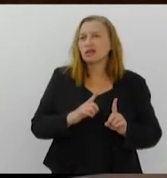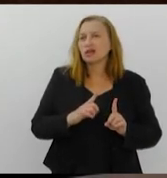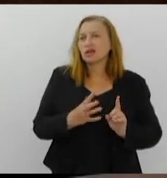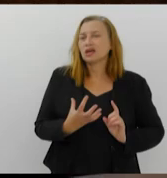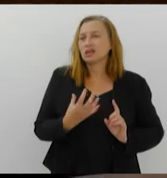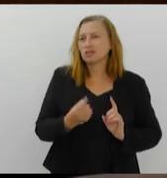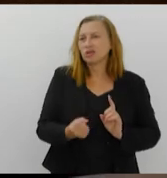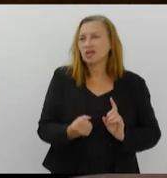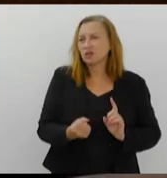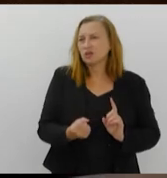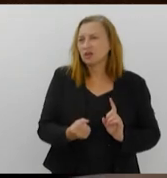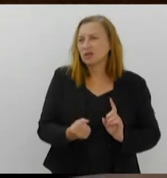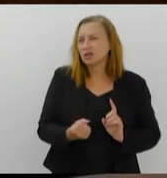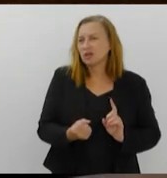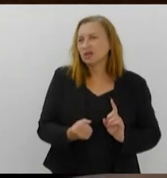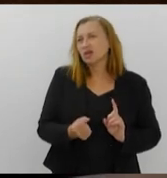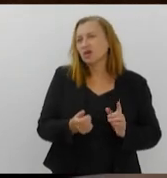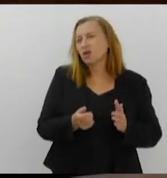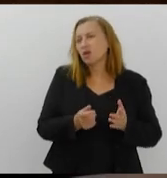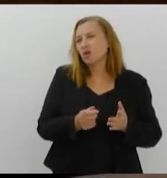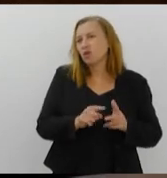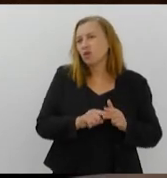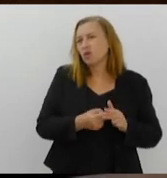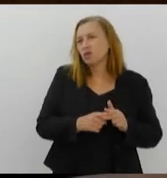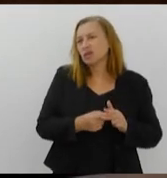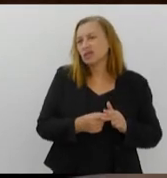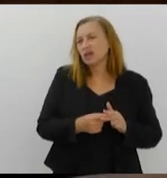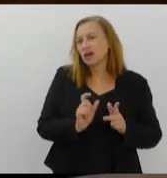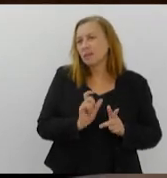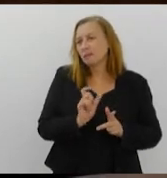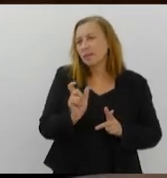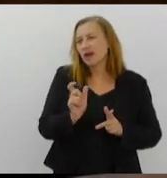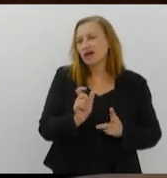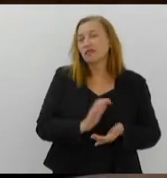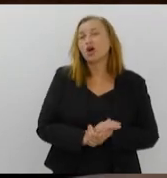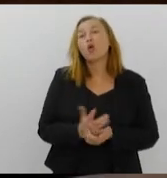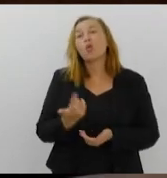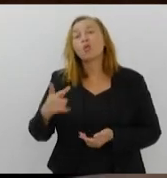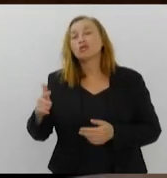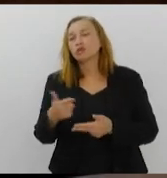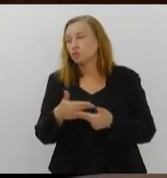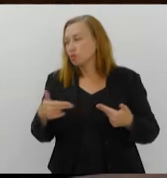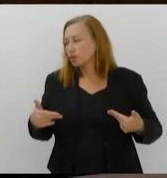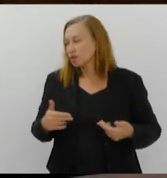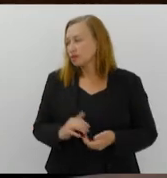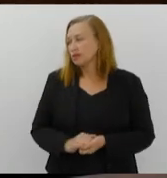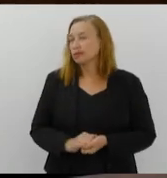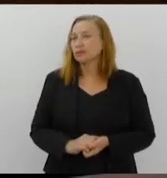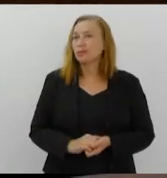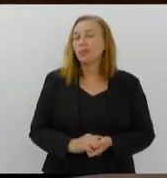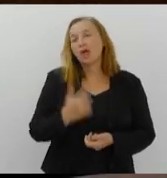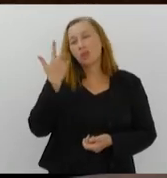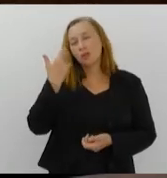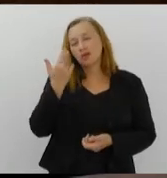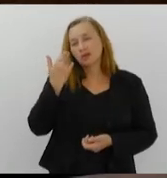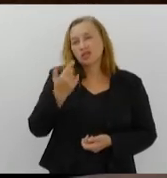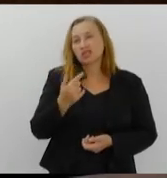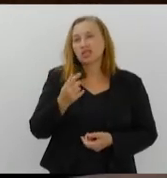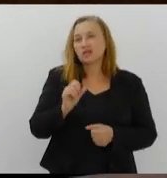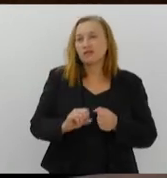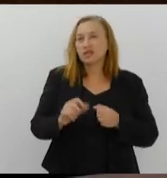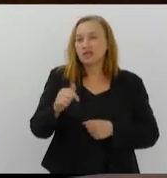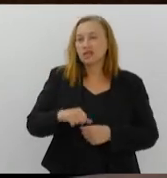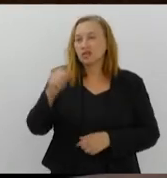receberão. Tem que corrigir aqui o texto, né? Outra coisa é que normalmente a gente faz aqui